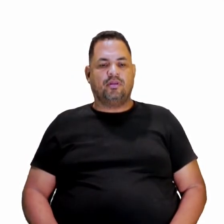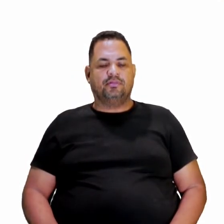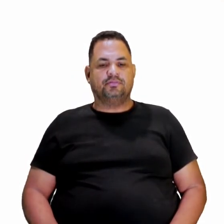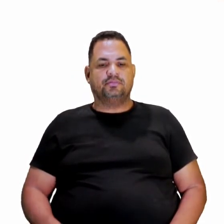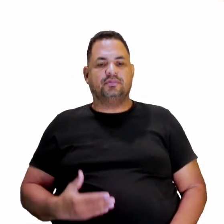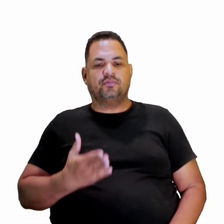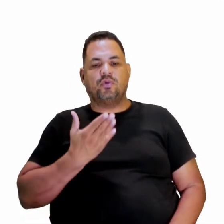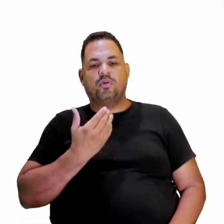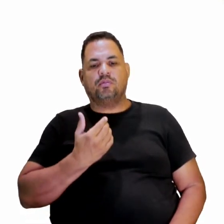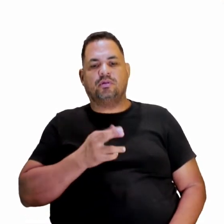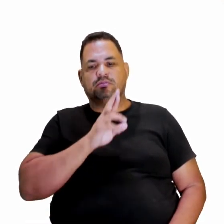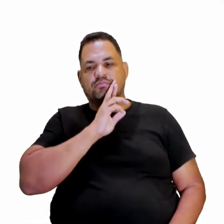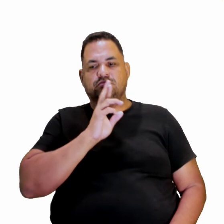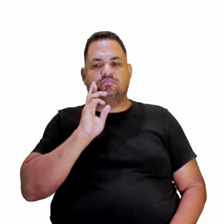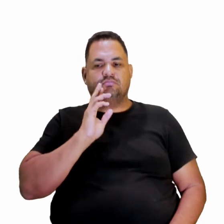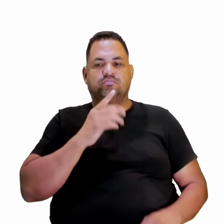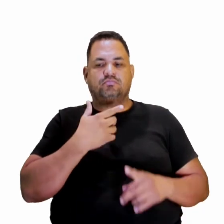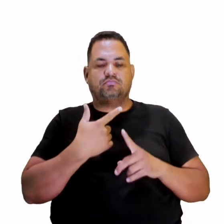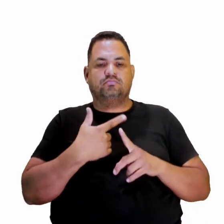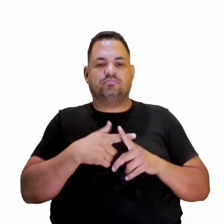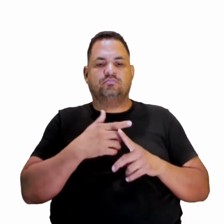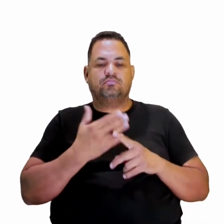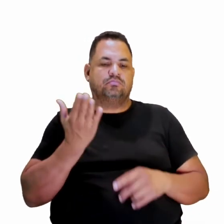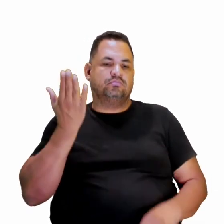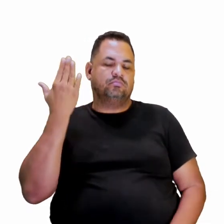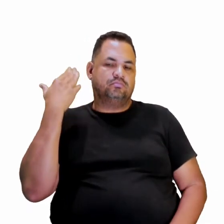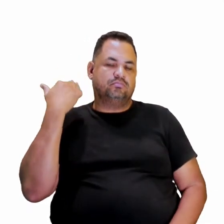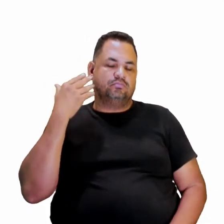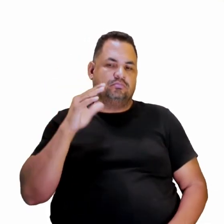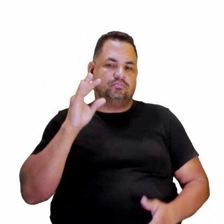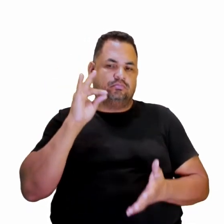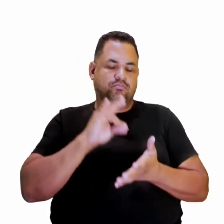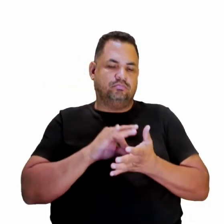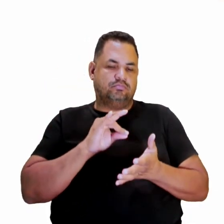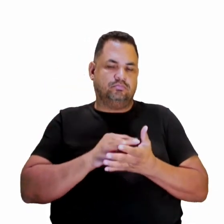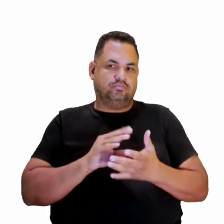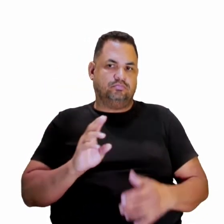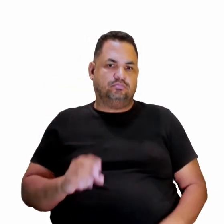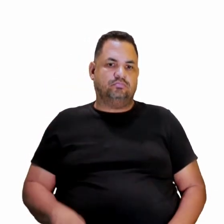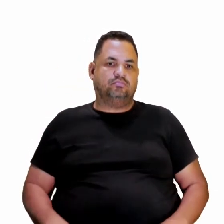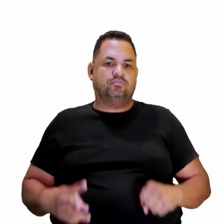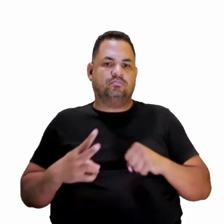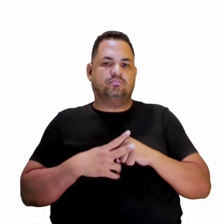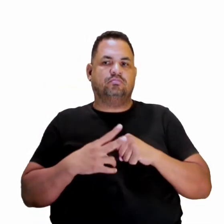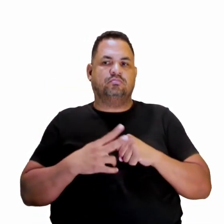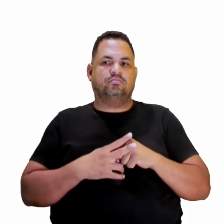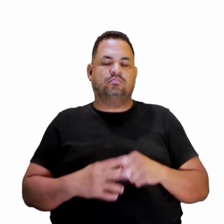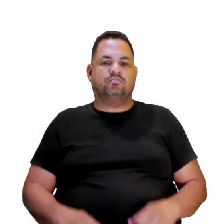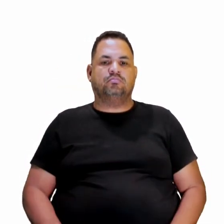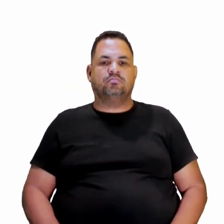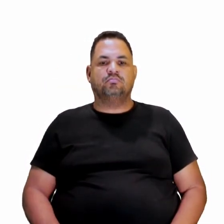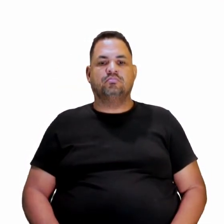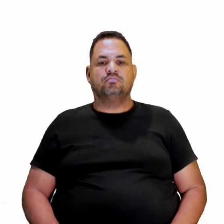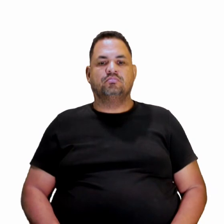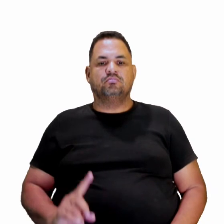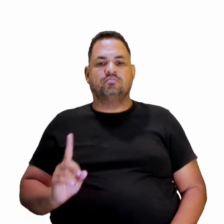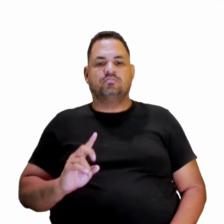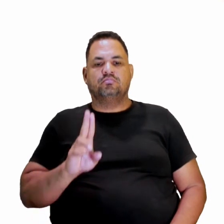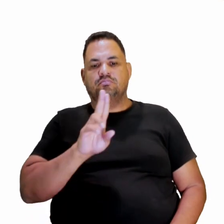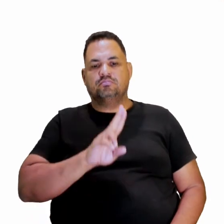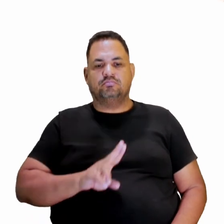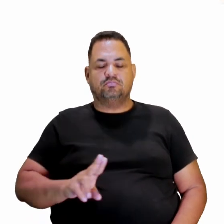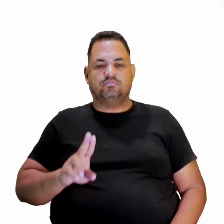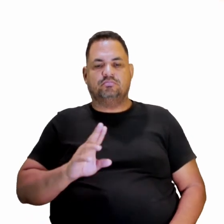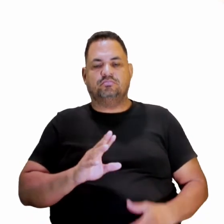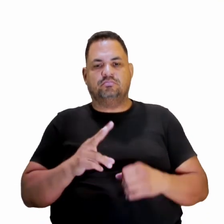Ele foi para um restaurante, porque é passado. Aqui eu tô falando a afirmação, então eu uso o passado do verbo go. Aqui eu não uso porque eu tô usando